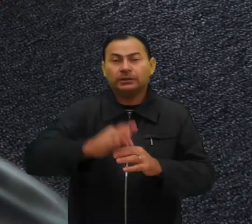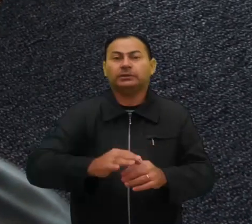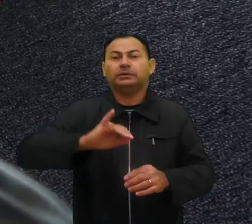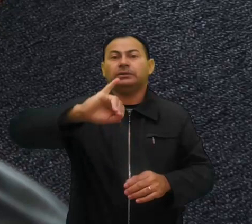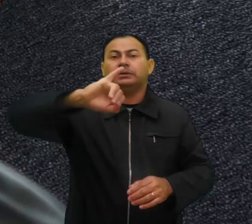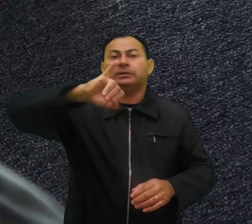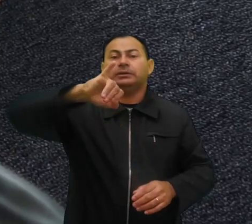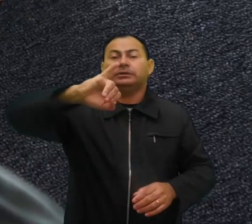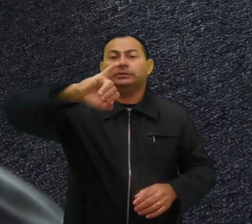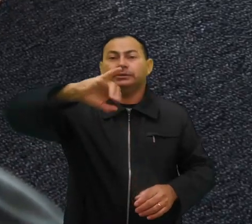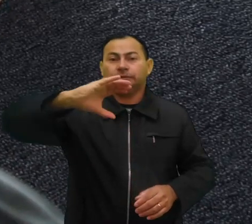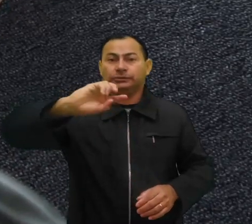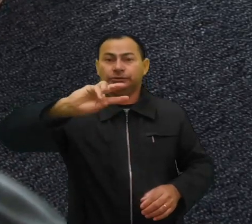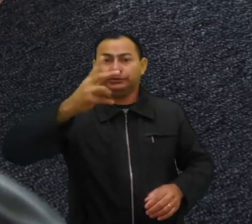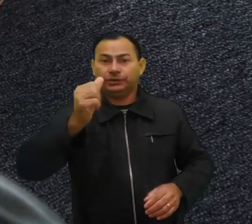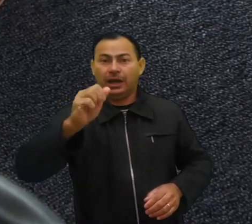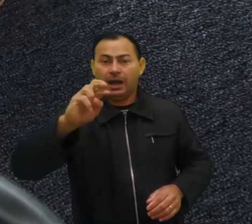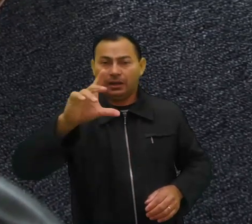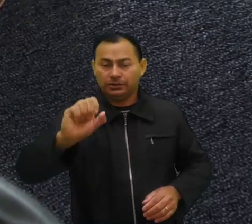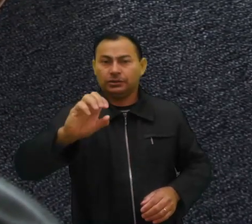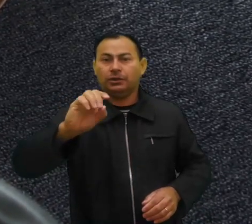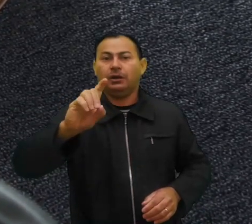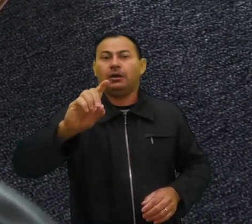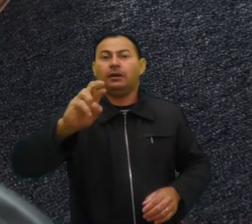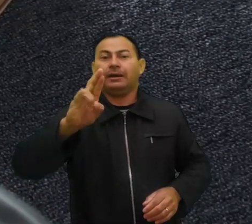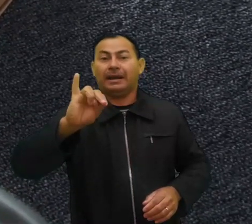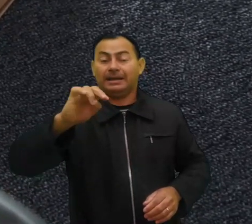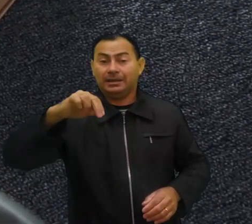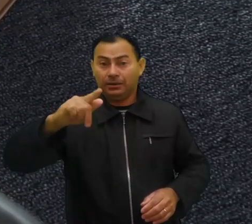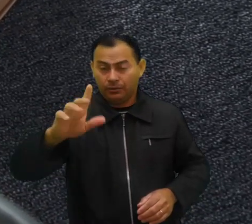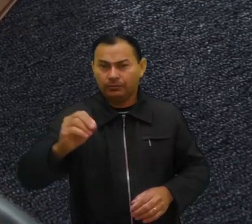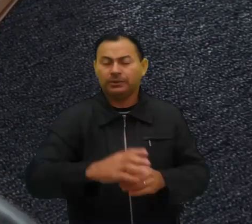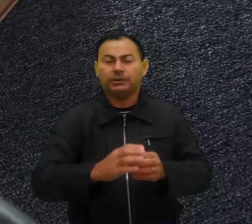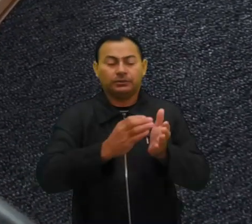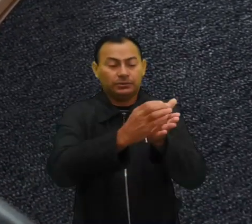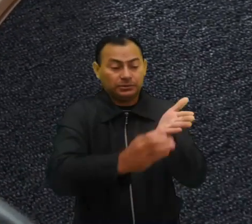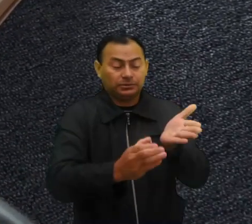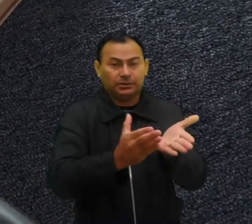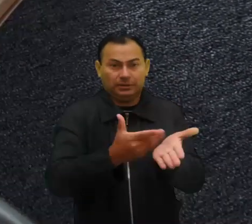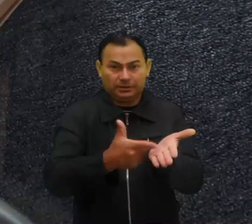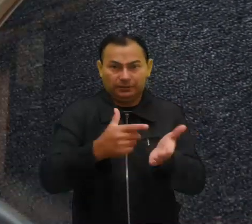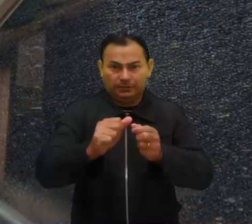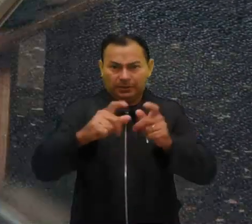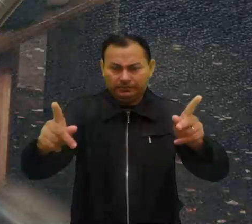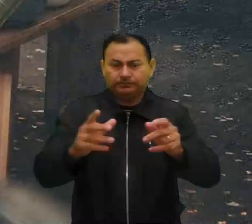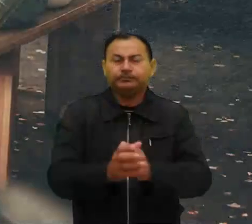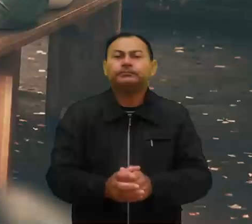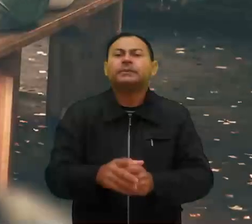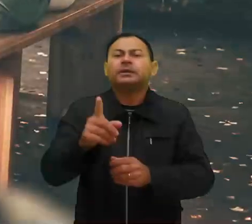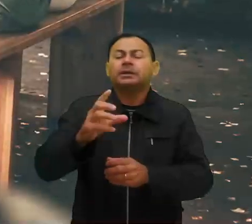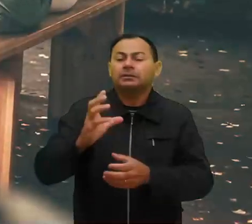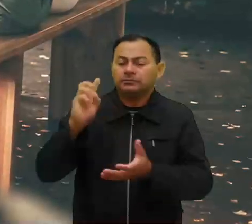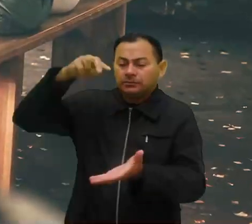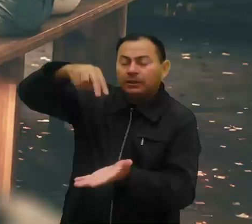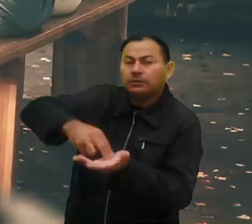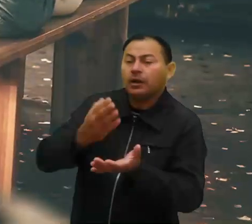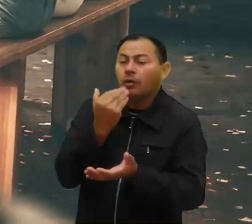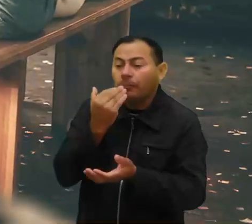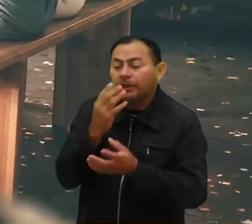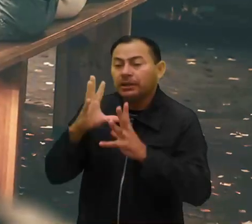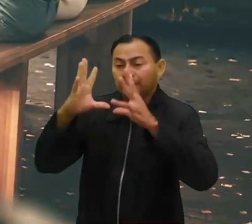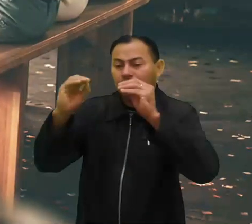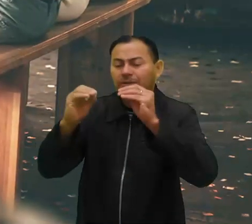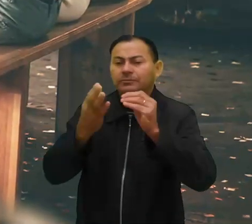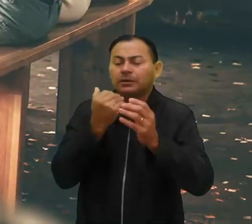Charles Ryrie fez desta parte do livro do Apocalipse. Imagine que você esteja participando de um jantar no qual um